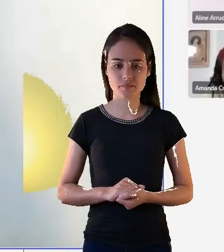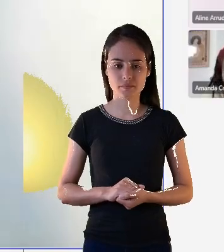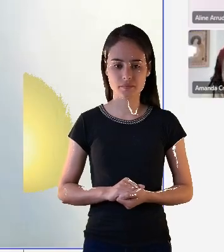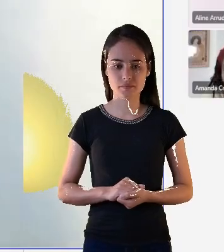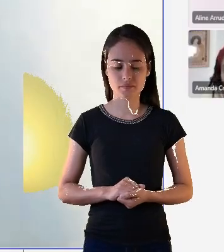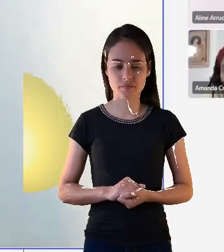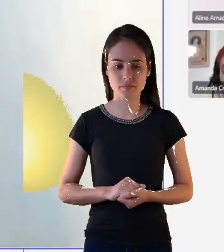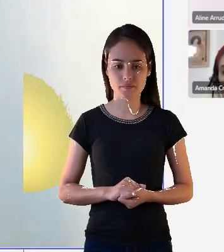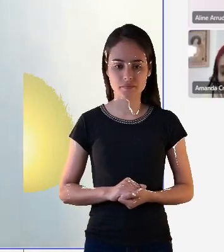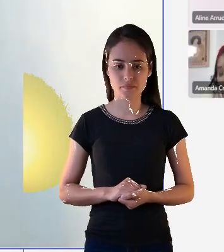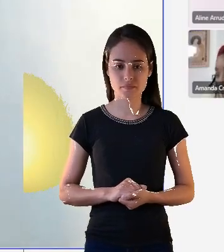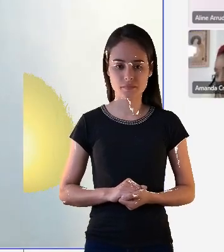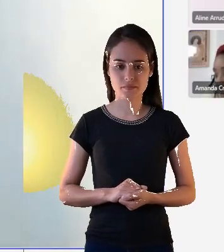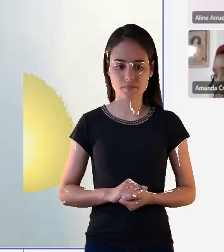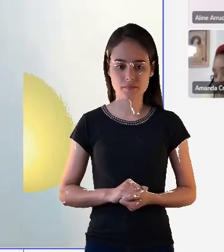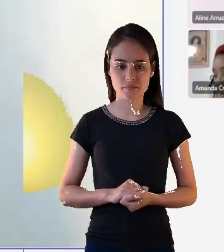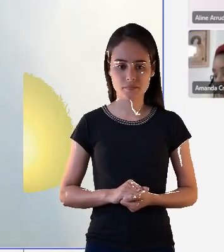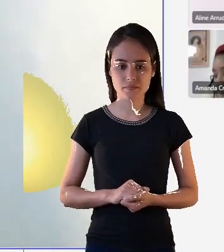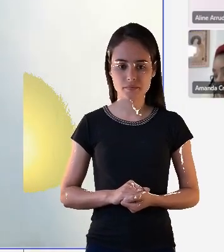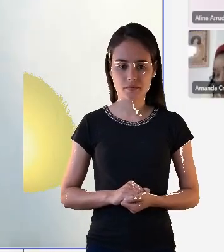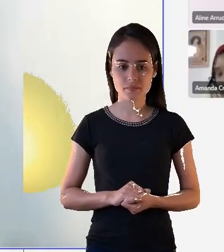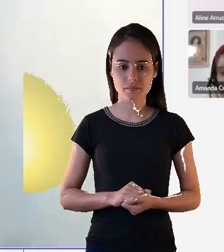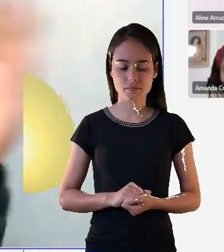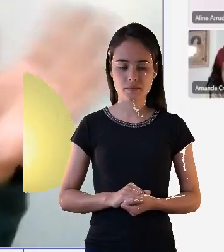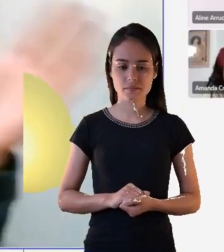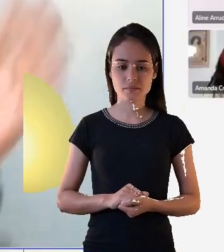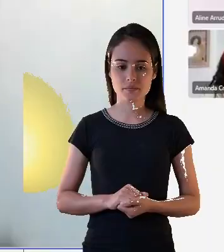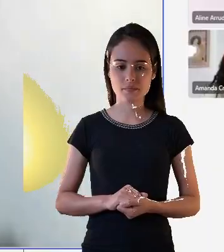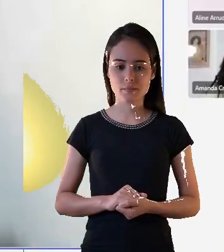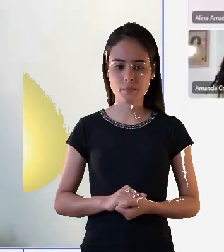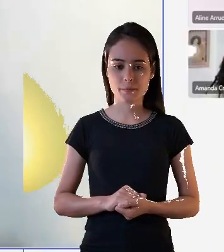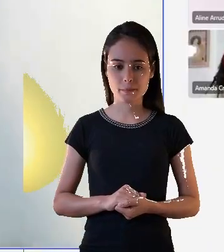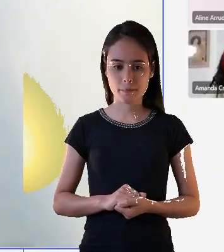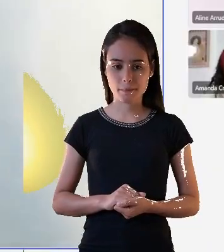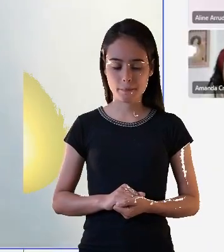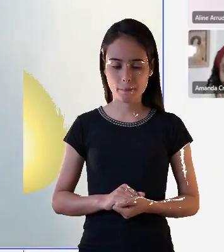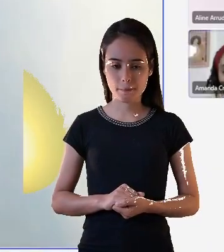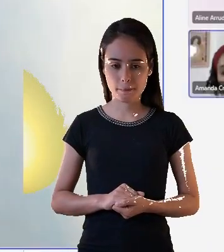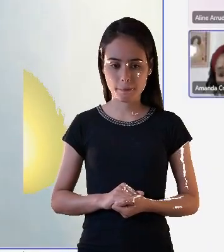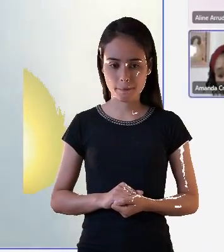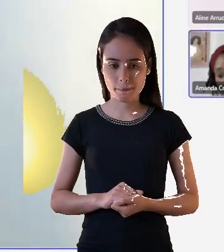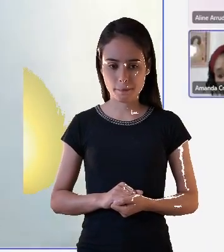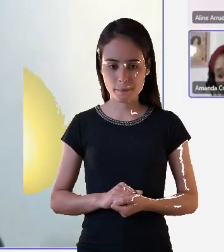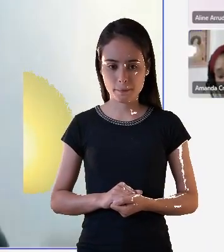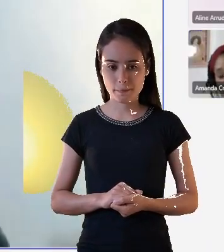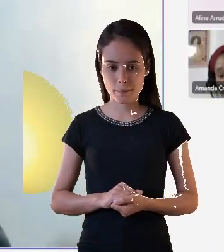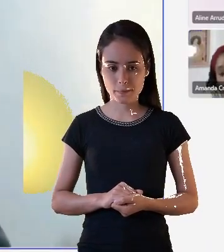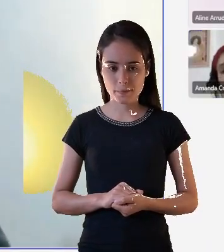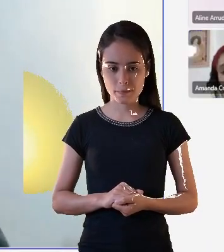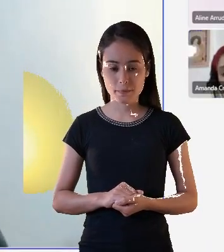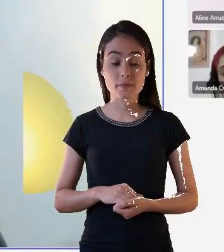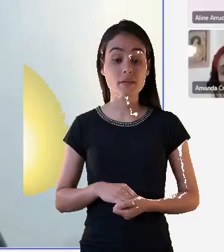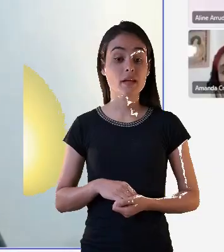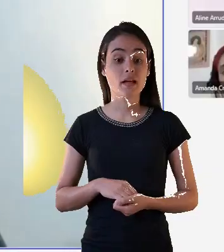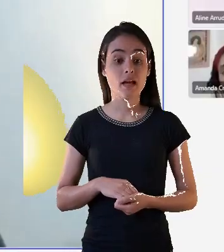a gente tinha interrompido, então, enquanto a Amanda falava sobre. Ela falou em diferentes momentos sobre a questão do trabalho,